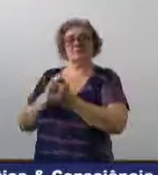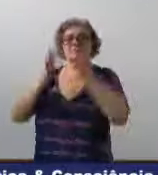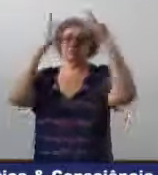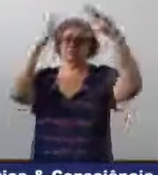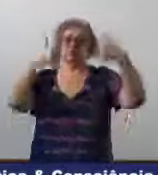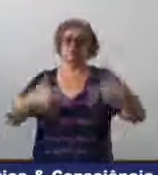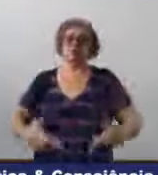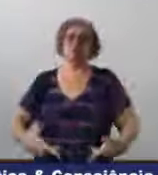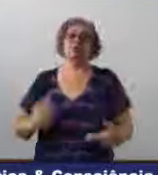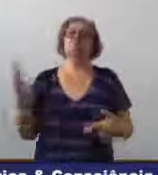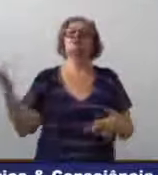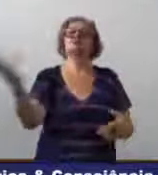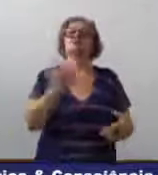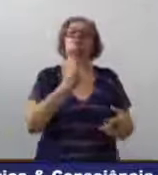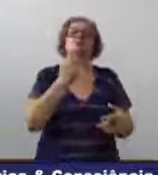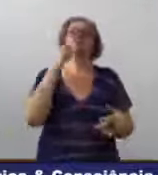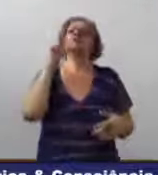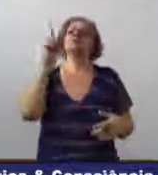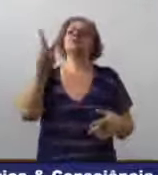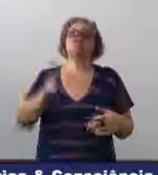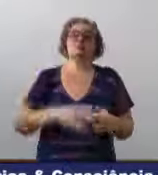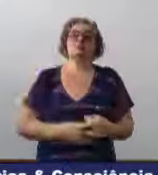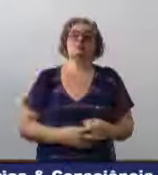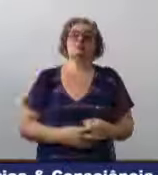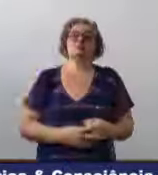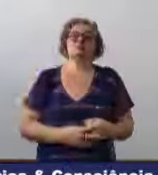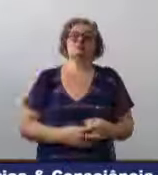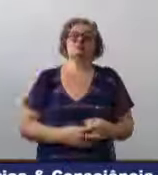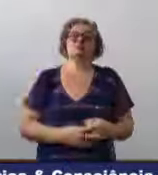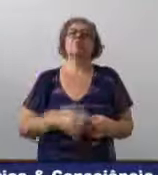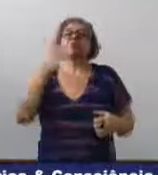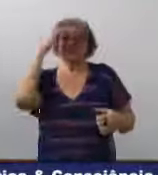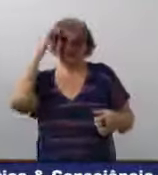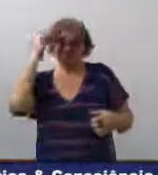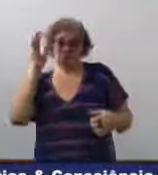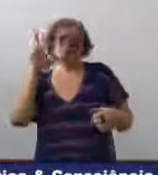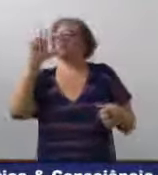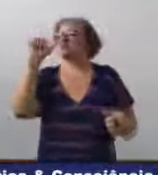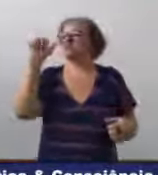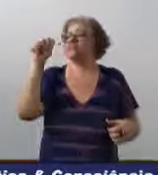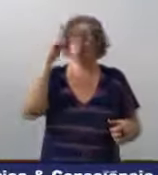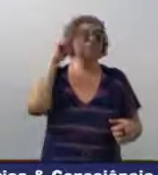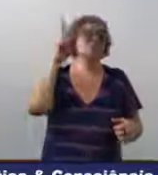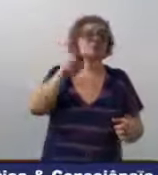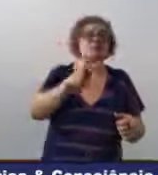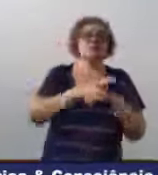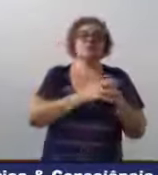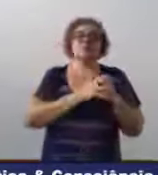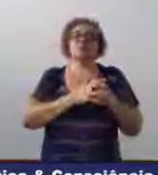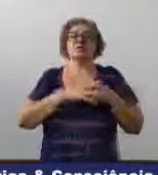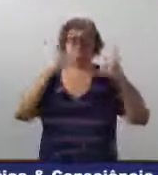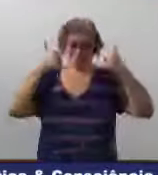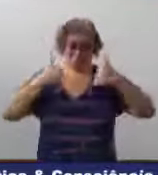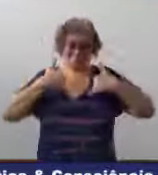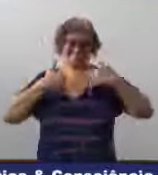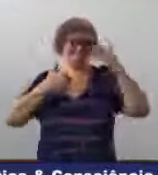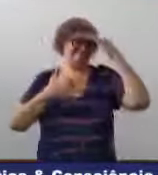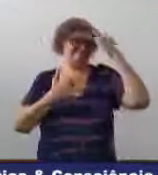algo que explica todos os fenômenos que nós vemos, mas que nós nunca vamos ver. Então, quando os céticos por